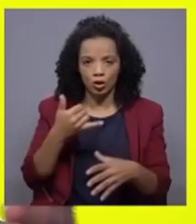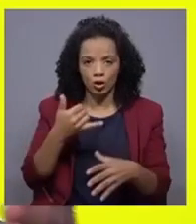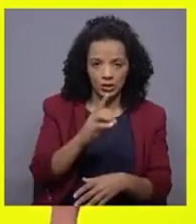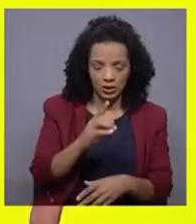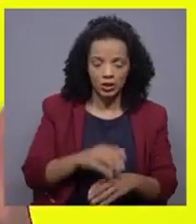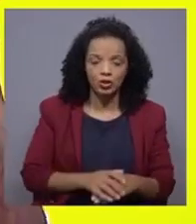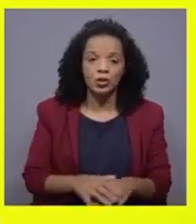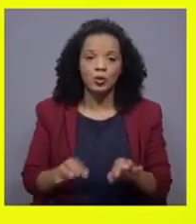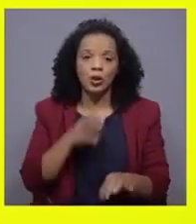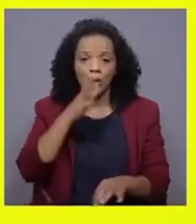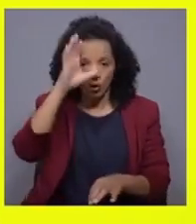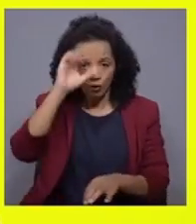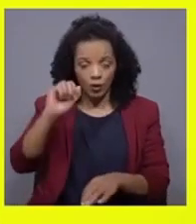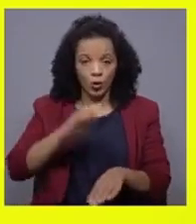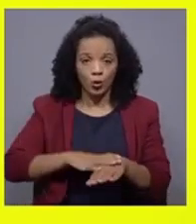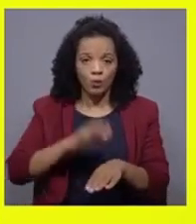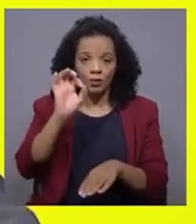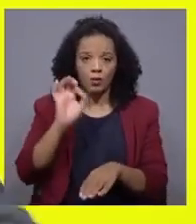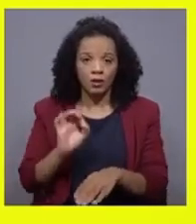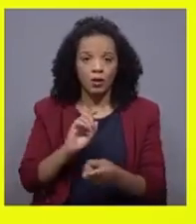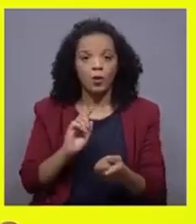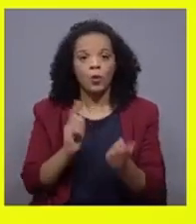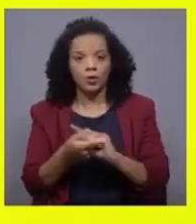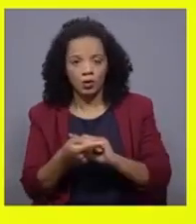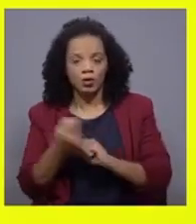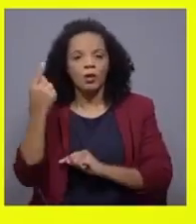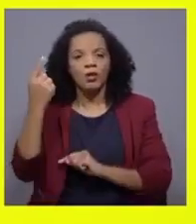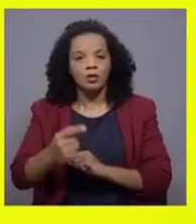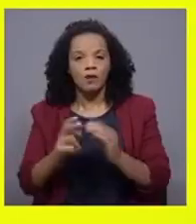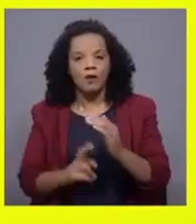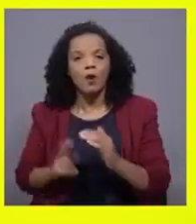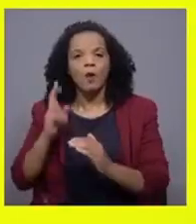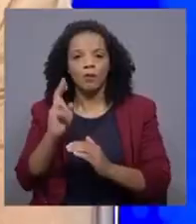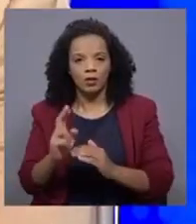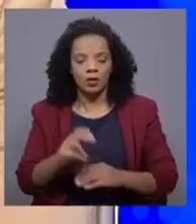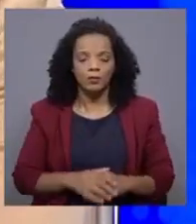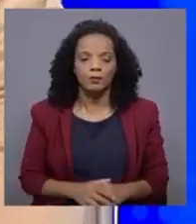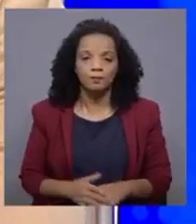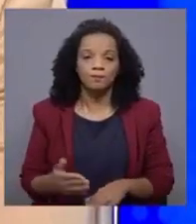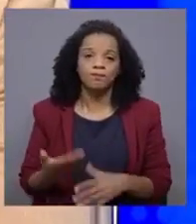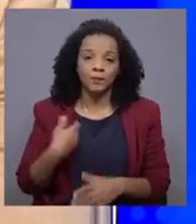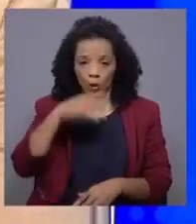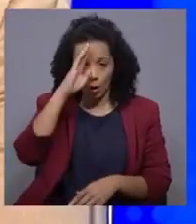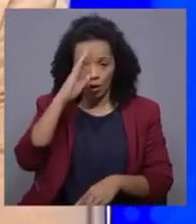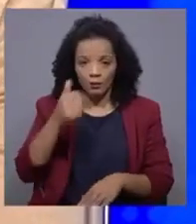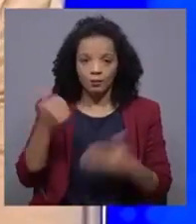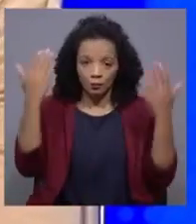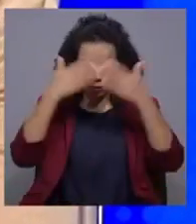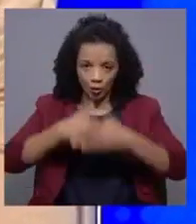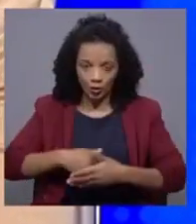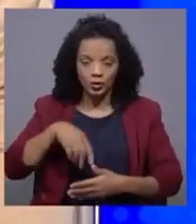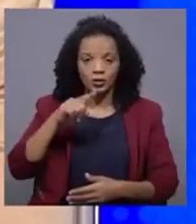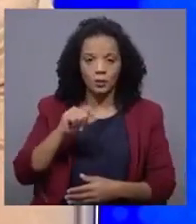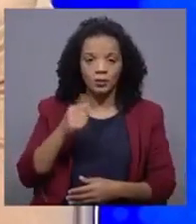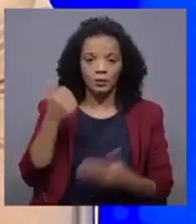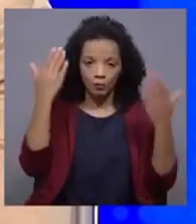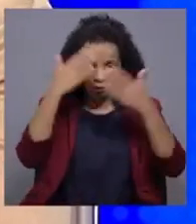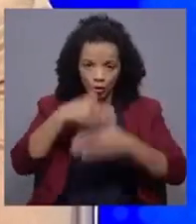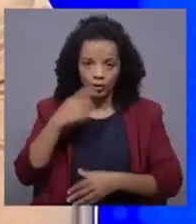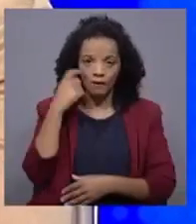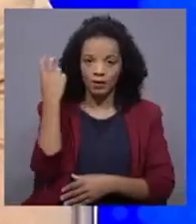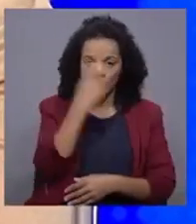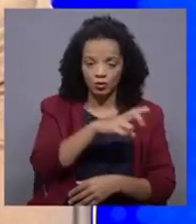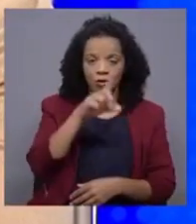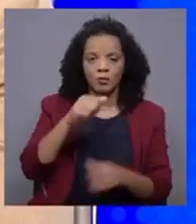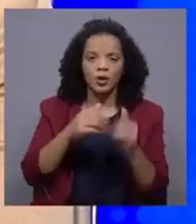como diz o Governo, com esta taxa, pelo contrário, deve até ser aumentada. Antes de mais, muito boa noite também, Francisco, e a